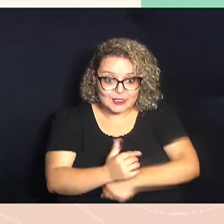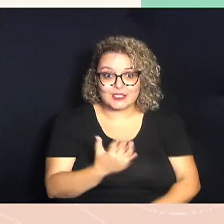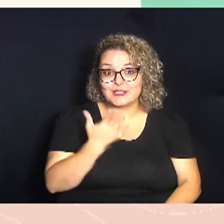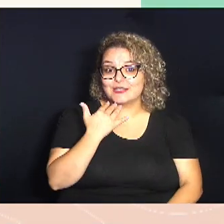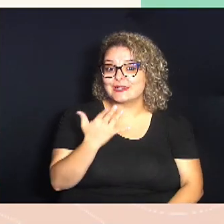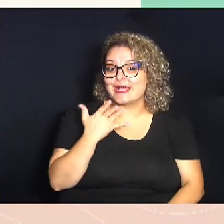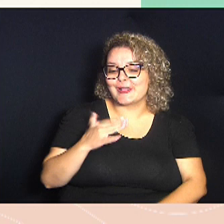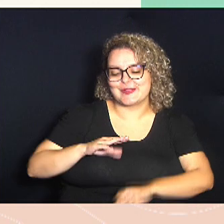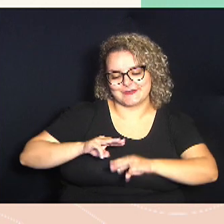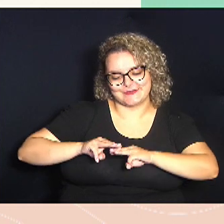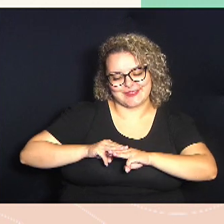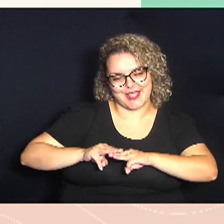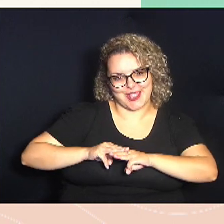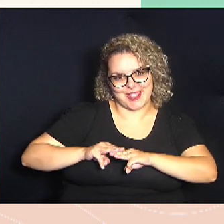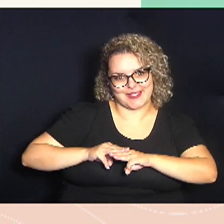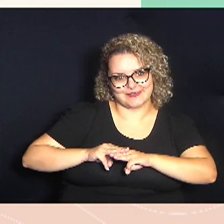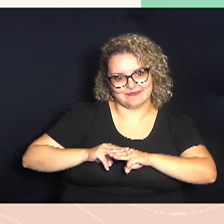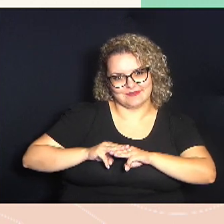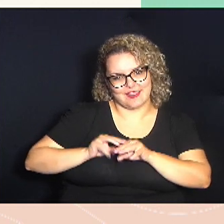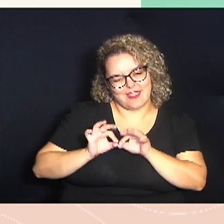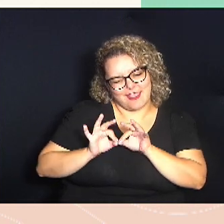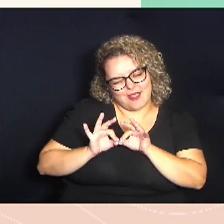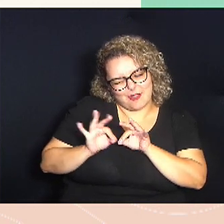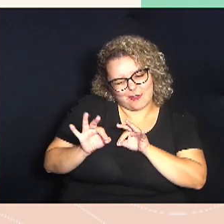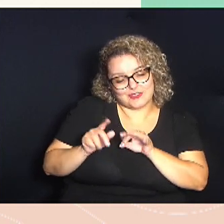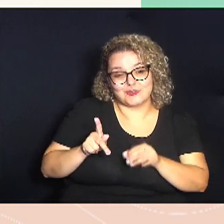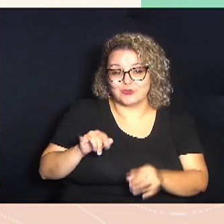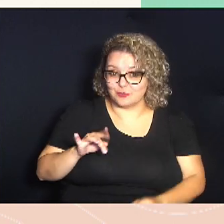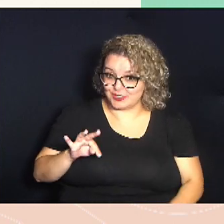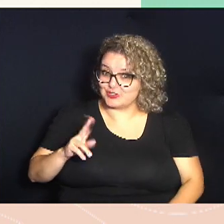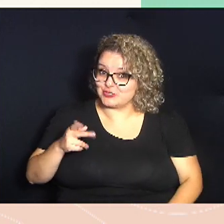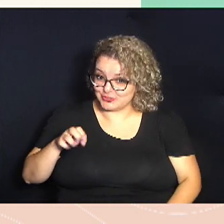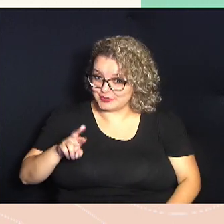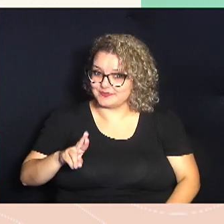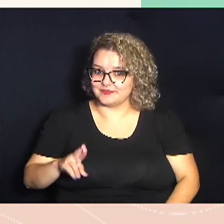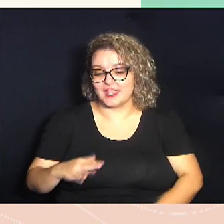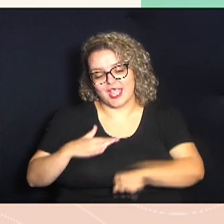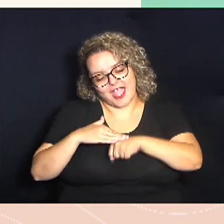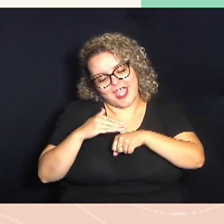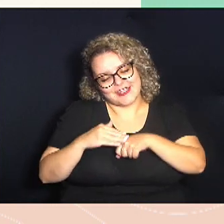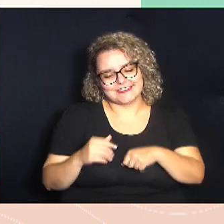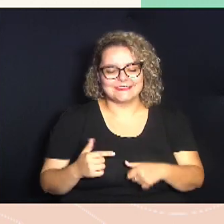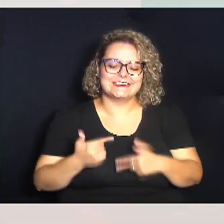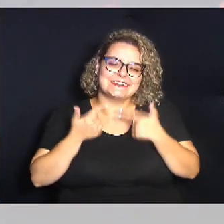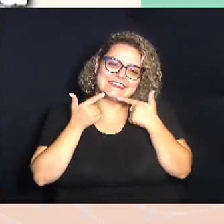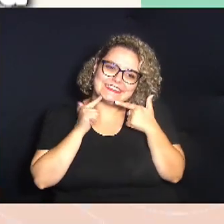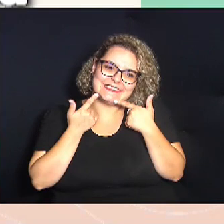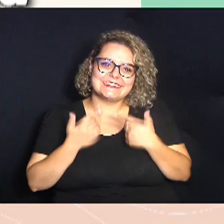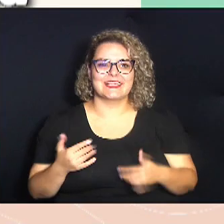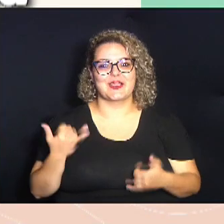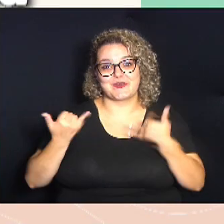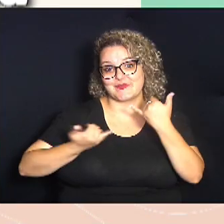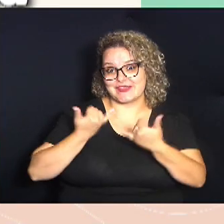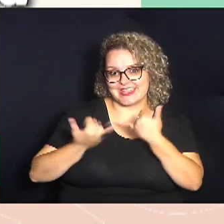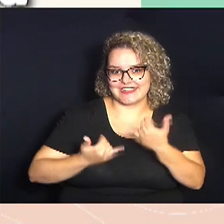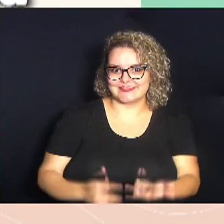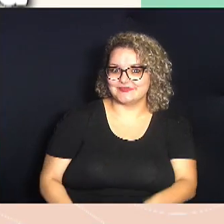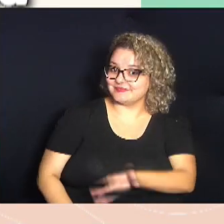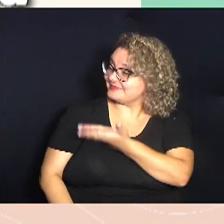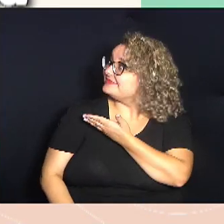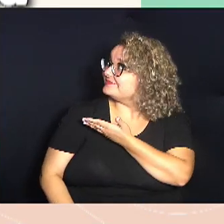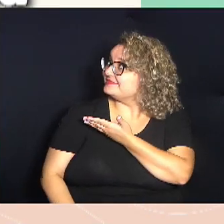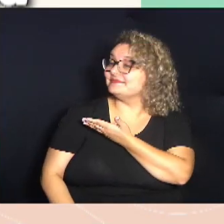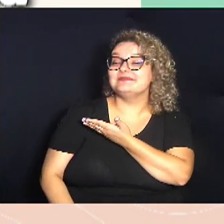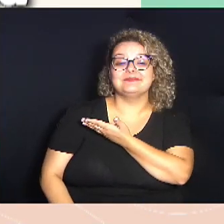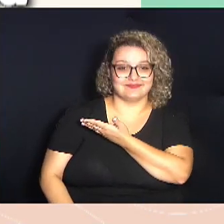caramelo. É uma prima distante do Pinscher, carinhosa, carismática e bem brincalhona. Essa é a Penélope,